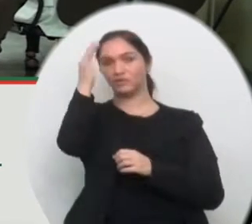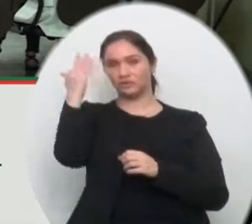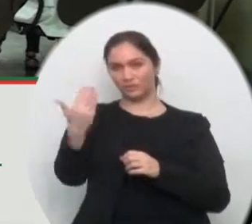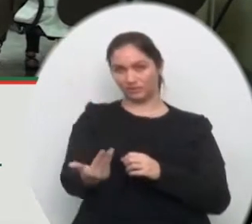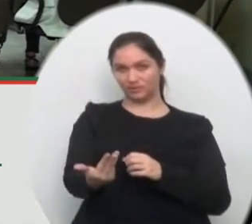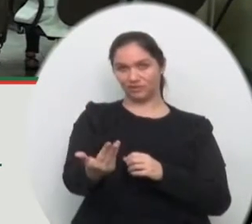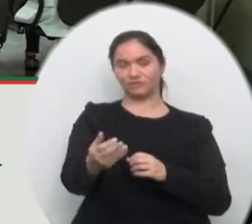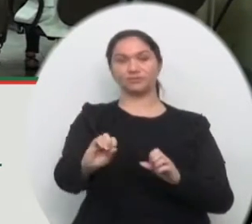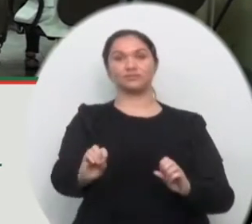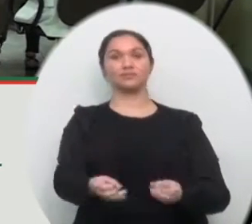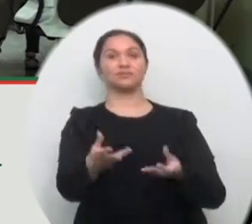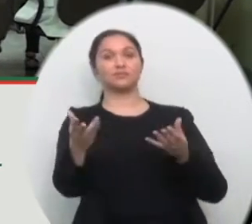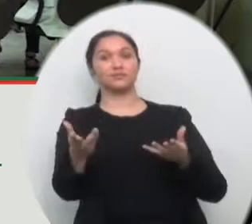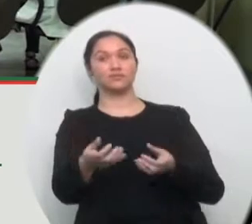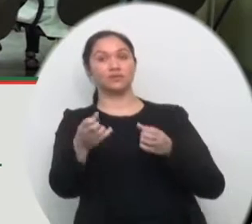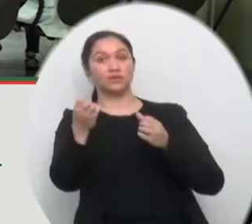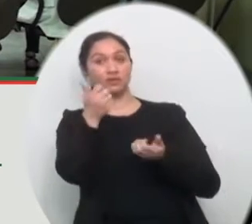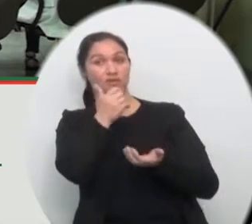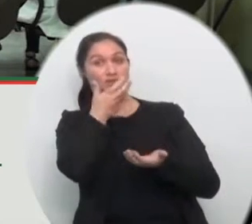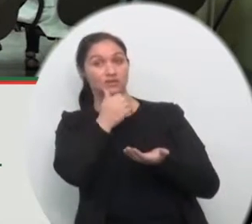secretário para que faça a leitura da moção.